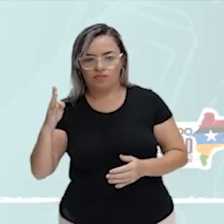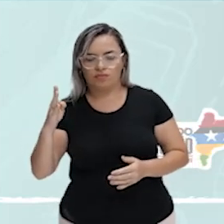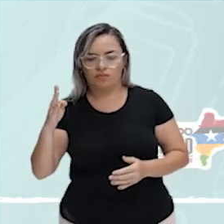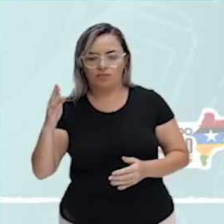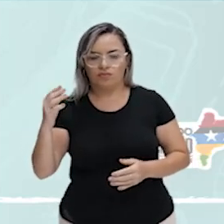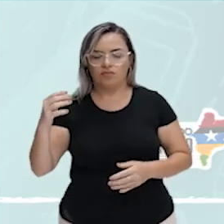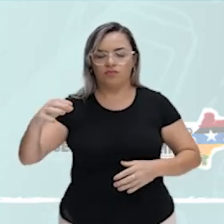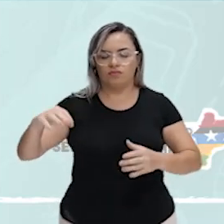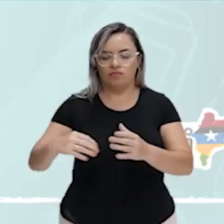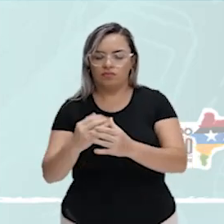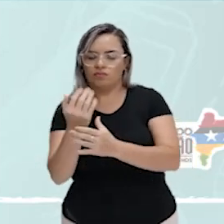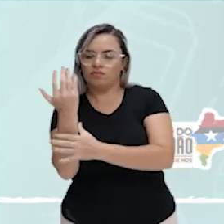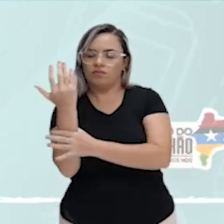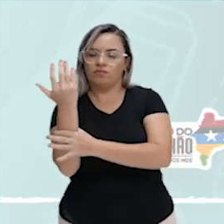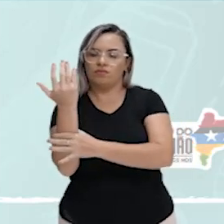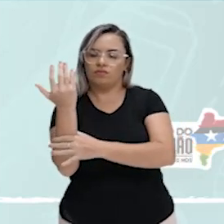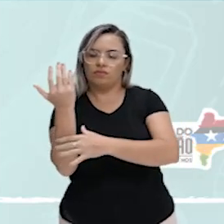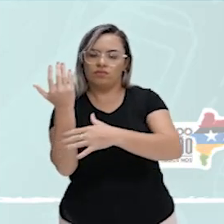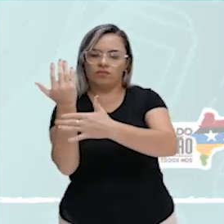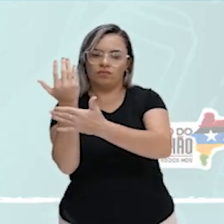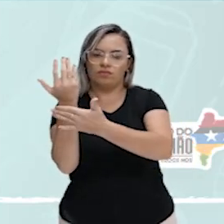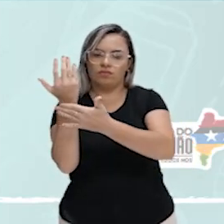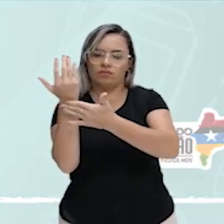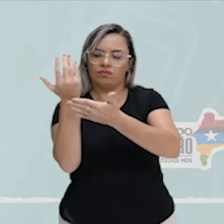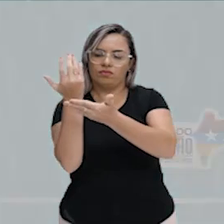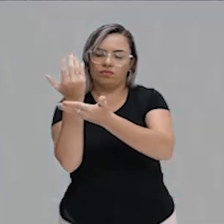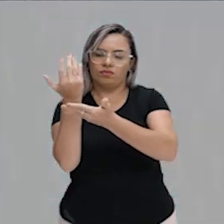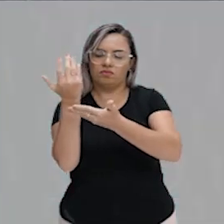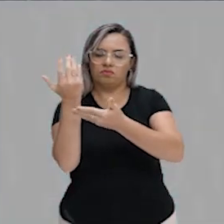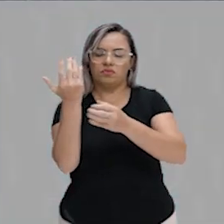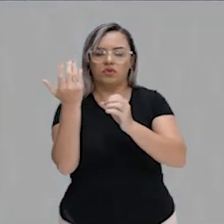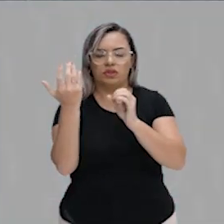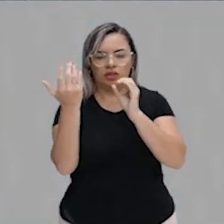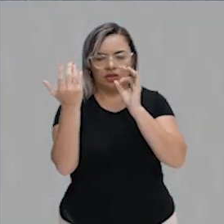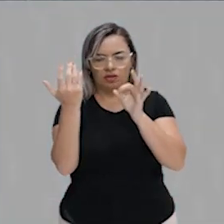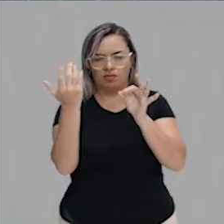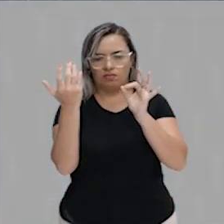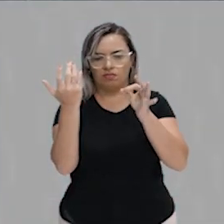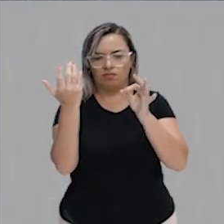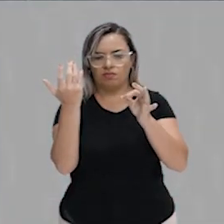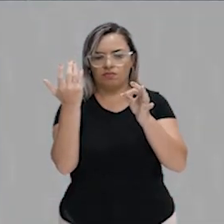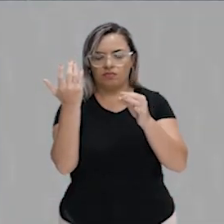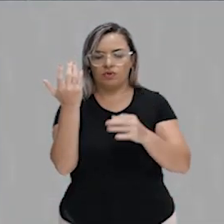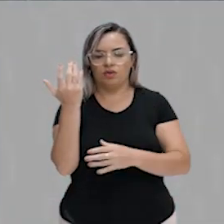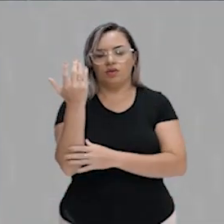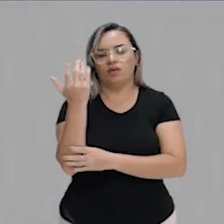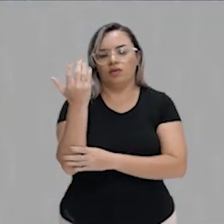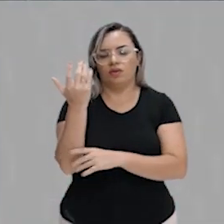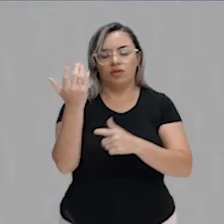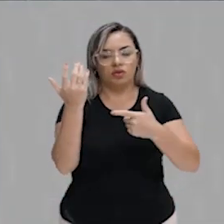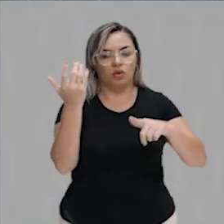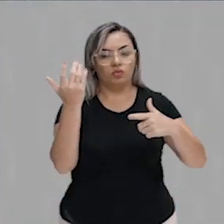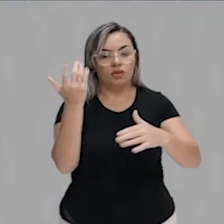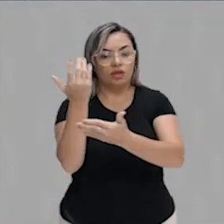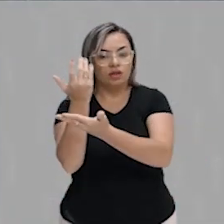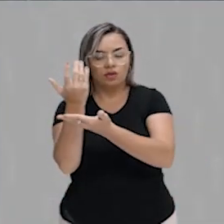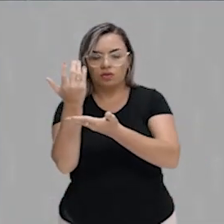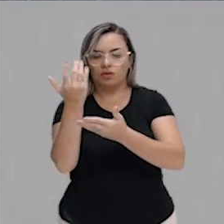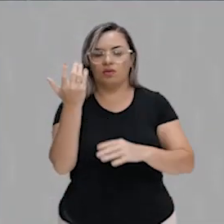apical. Na gema apical, quando ela está intacta, né, que é essa parte de cima aqui da planta, quando ela está intacta, ela